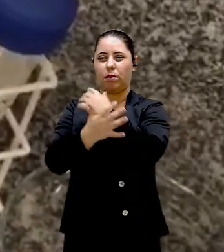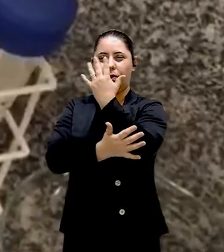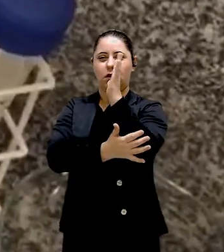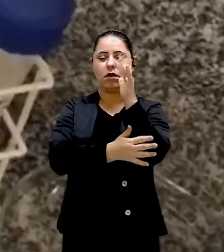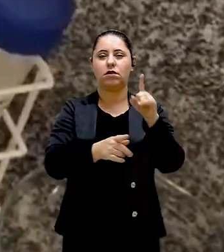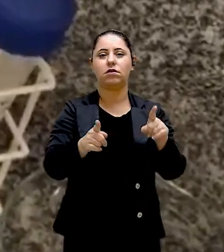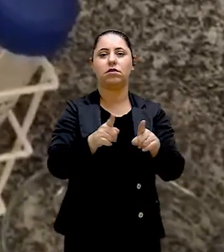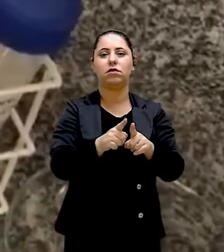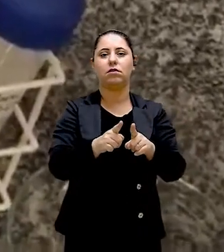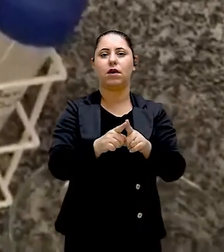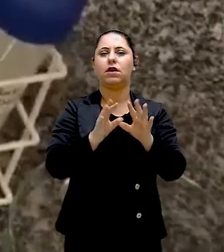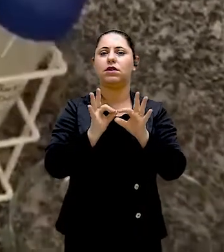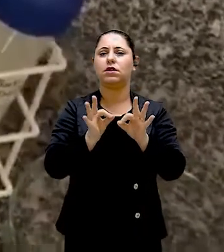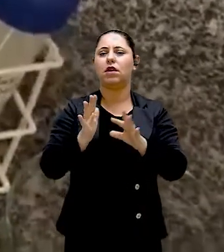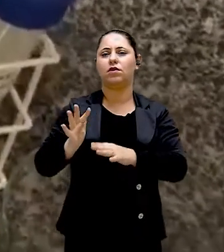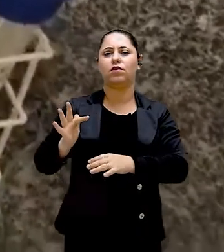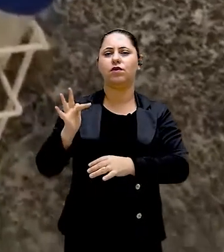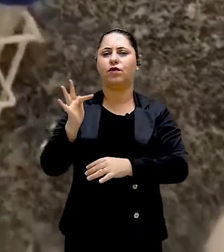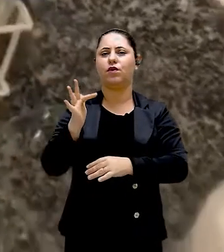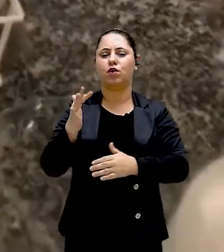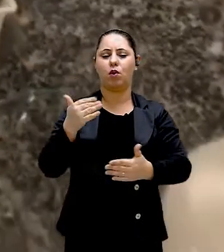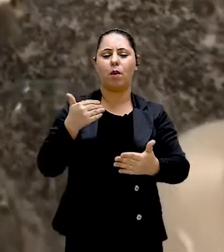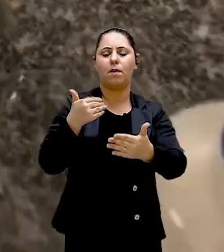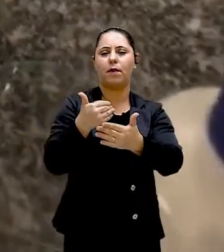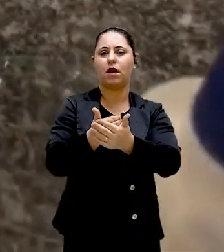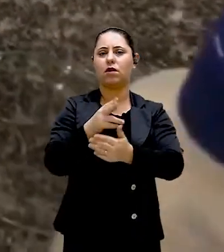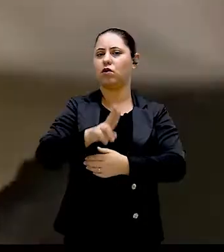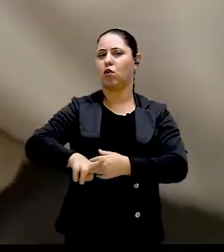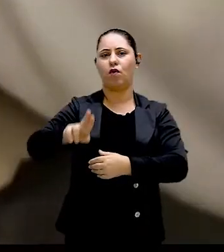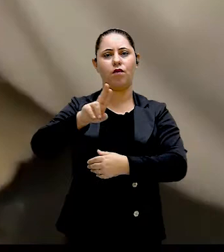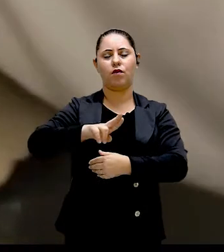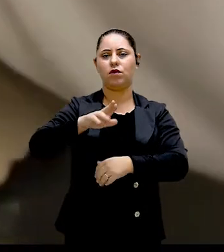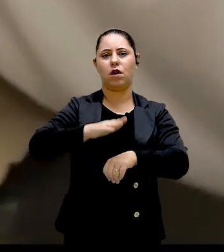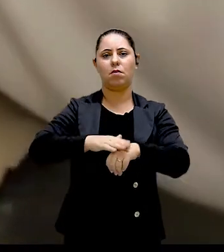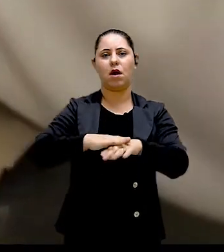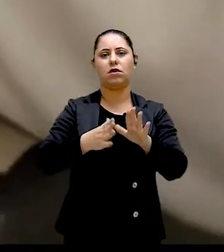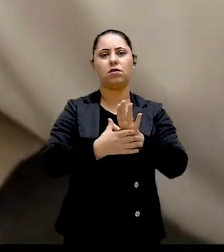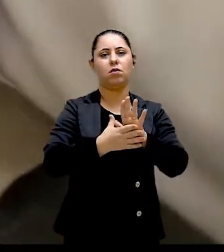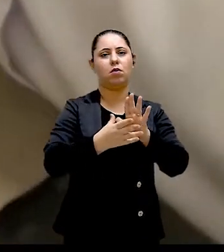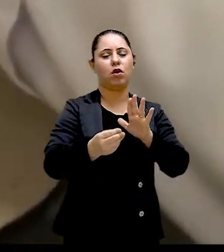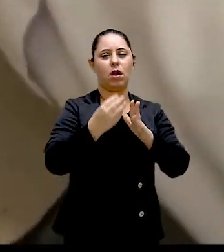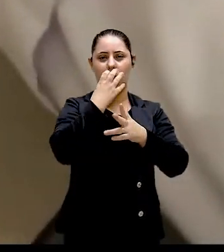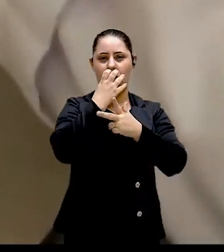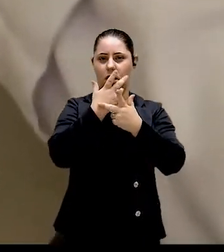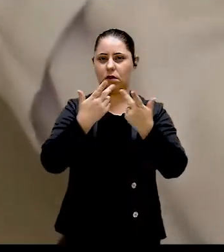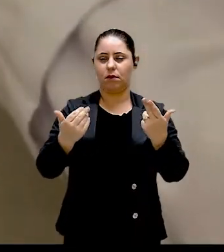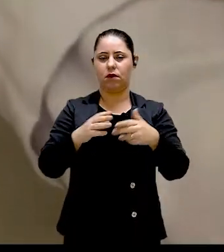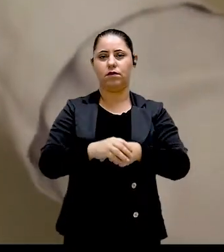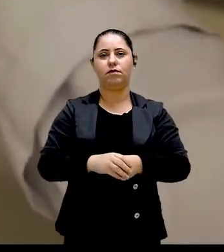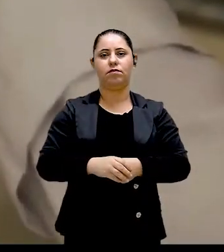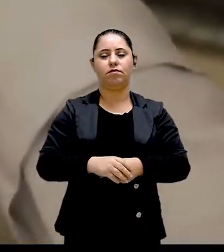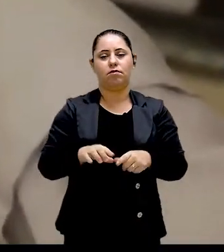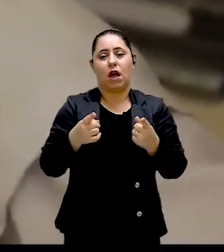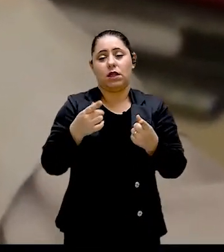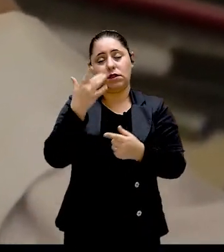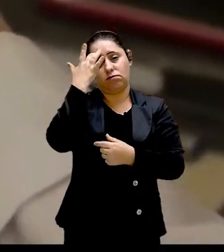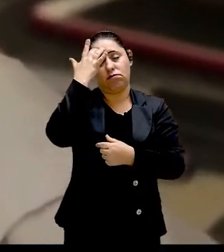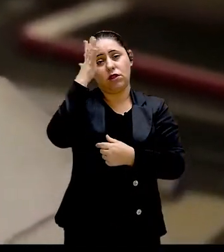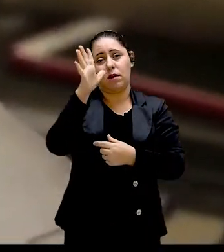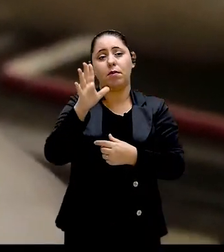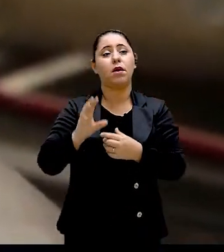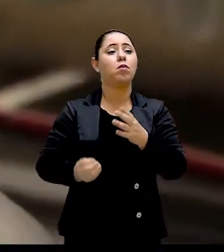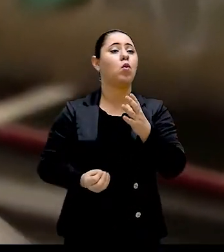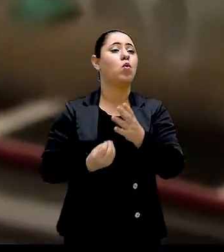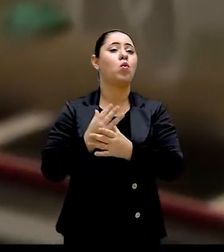certamente no futuro muito próximo nós não utilizaremos mais modelos animais. Nós ainda não sabemos quando é que isso vai acontecer, mas